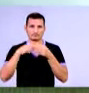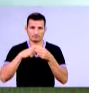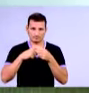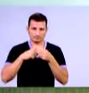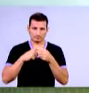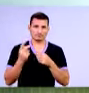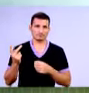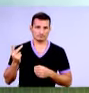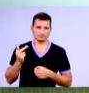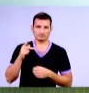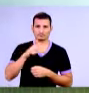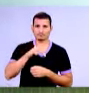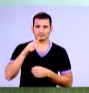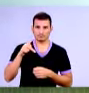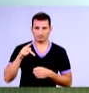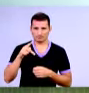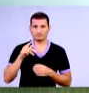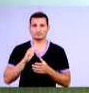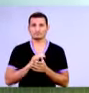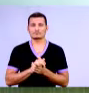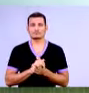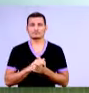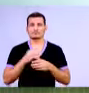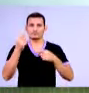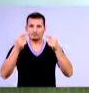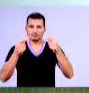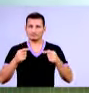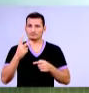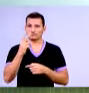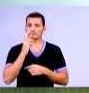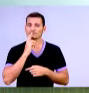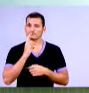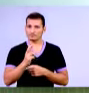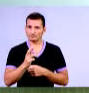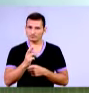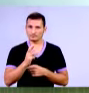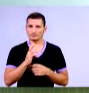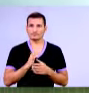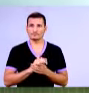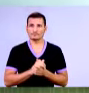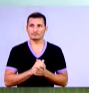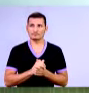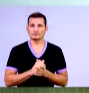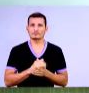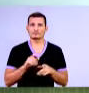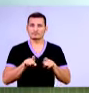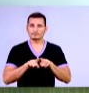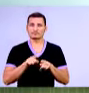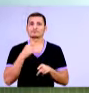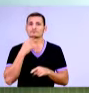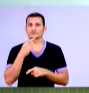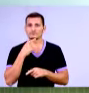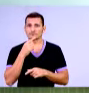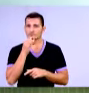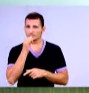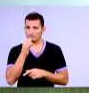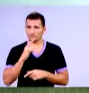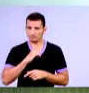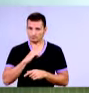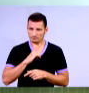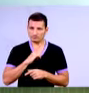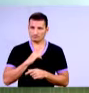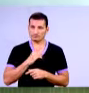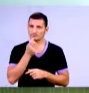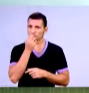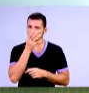e o professor Fábio, comentaremos as suas respostas e tiraremos as dúvidas que forem necessárias. Então,